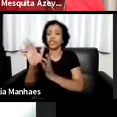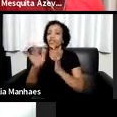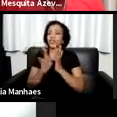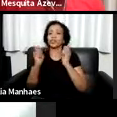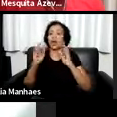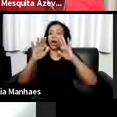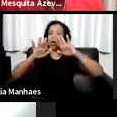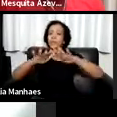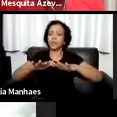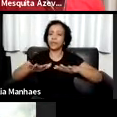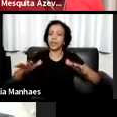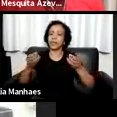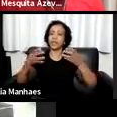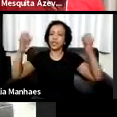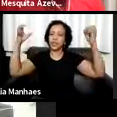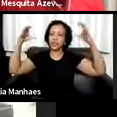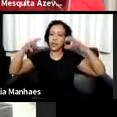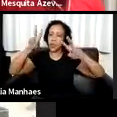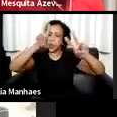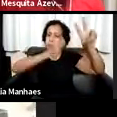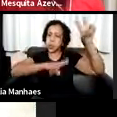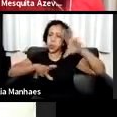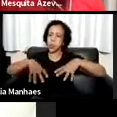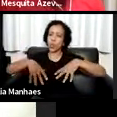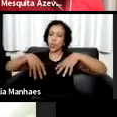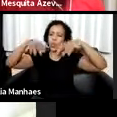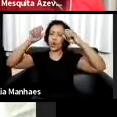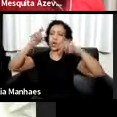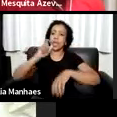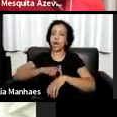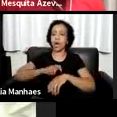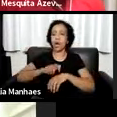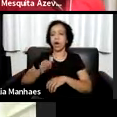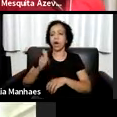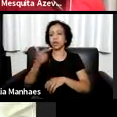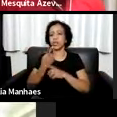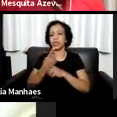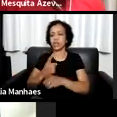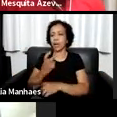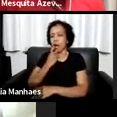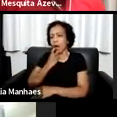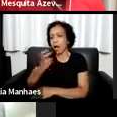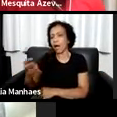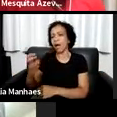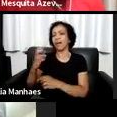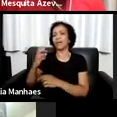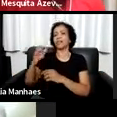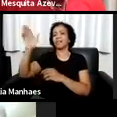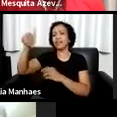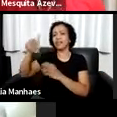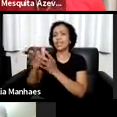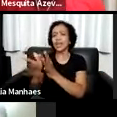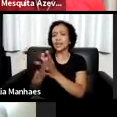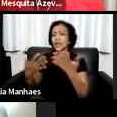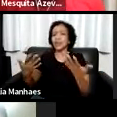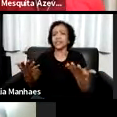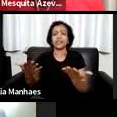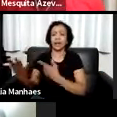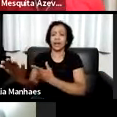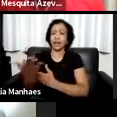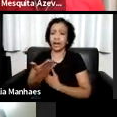ao clamarem a Jesus, Jesus, então, apazigua a tempestade e o